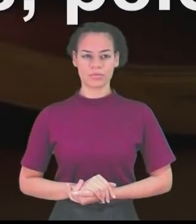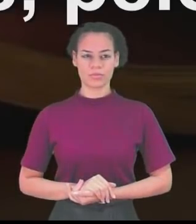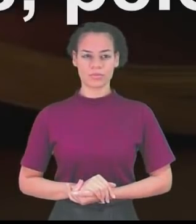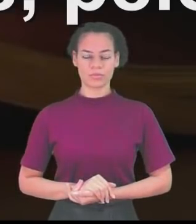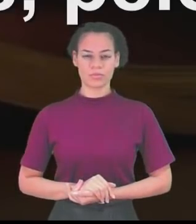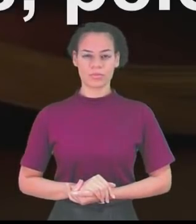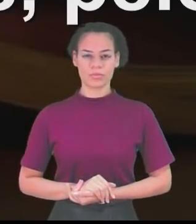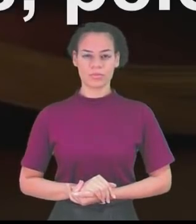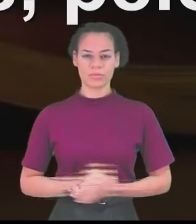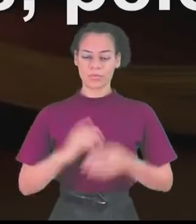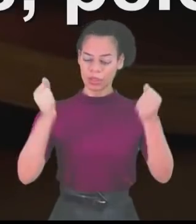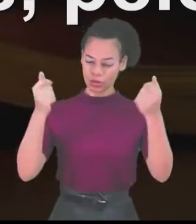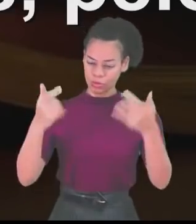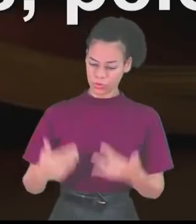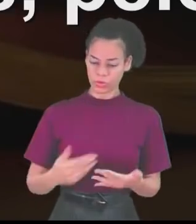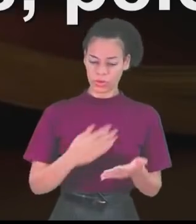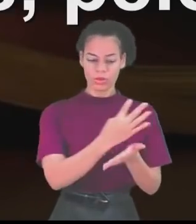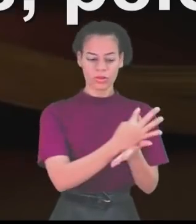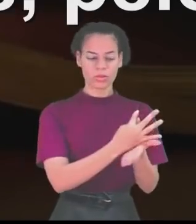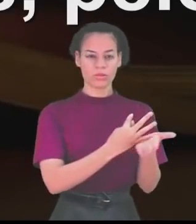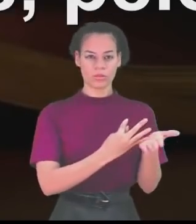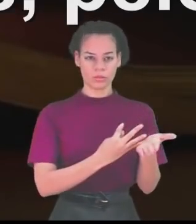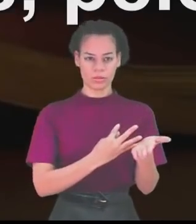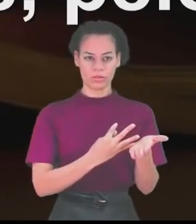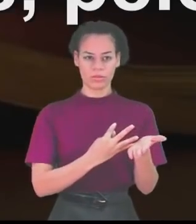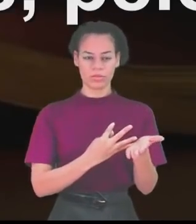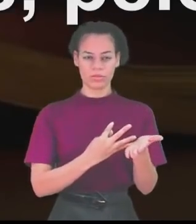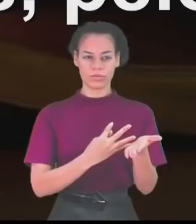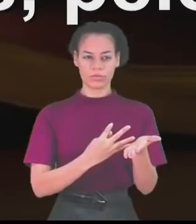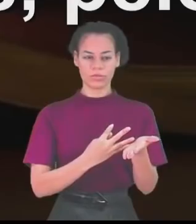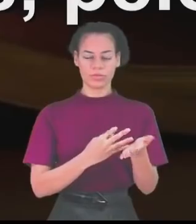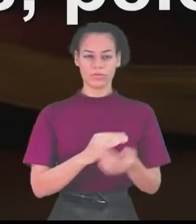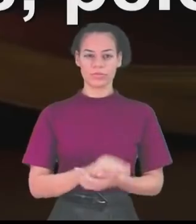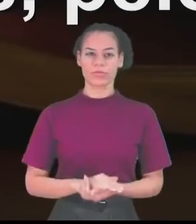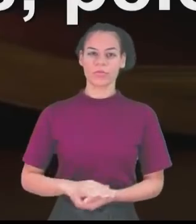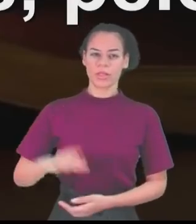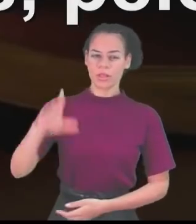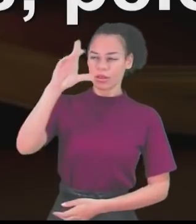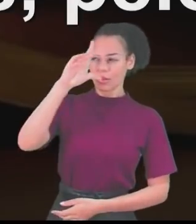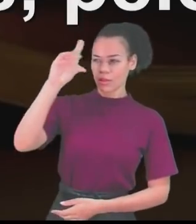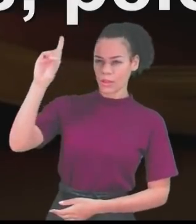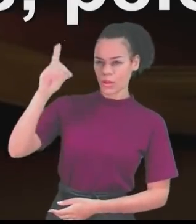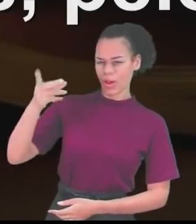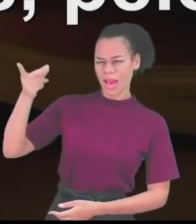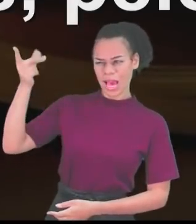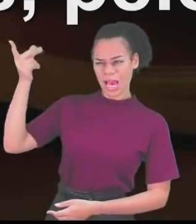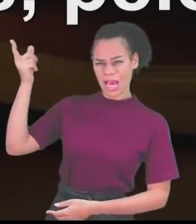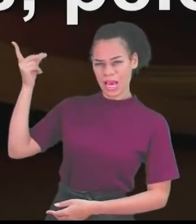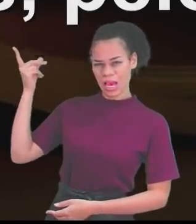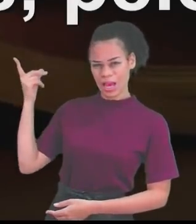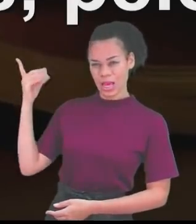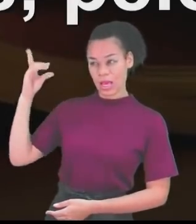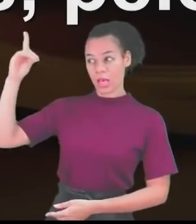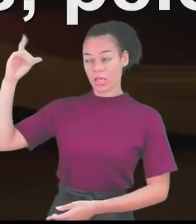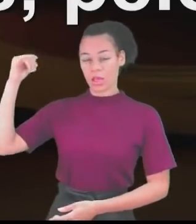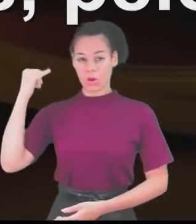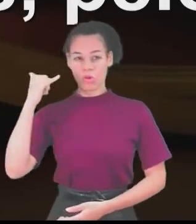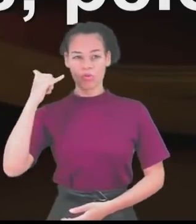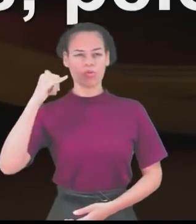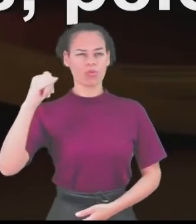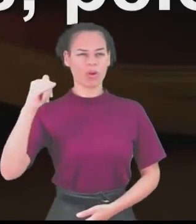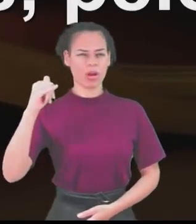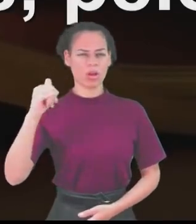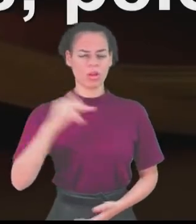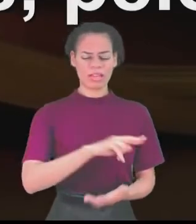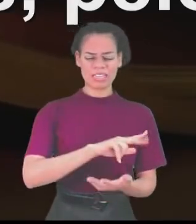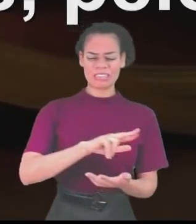e diz assim o texto e havendo Deus antigamente falado muitas